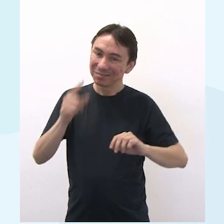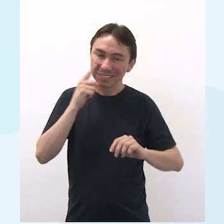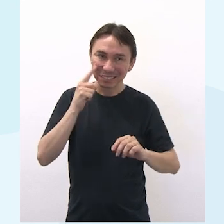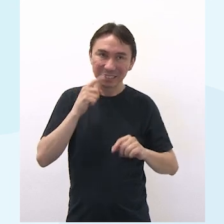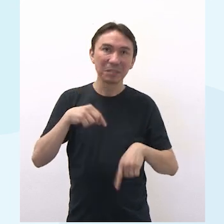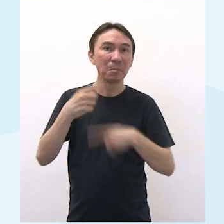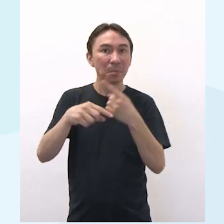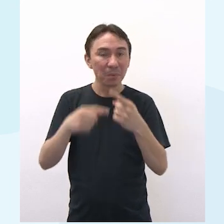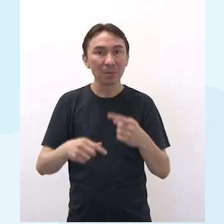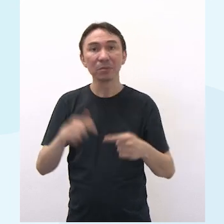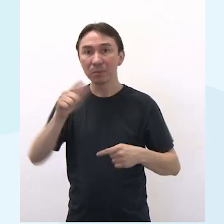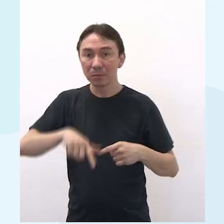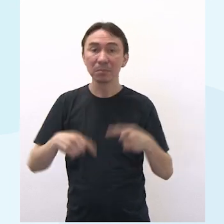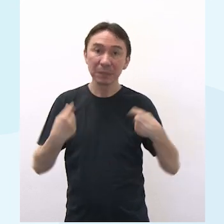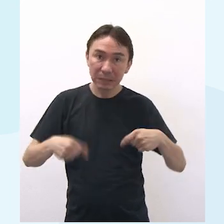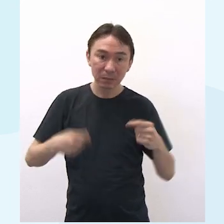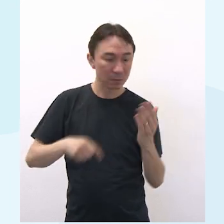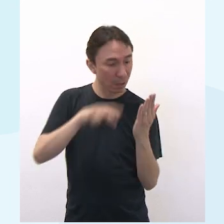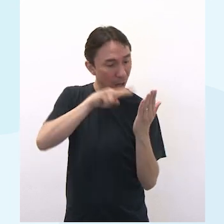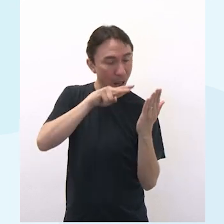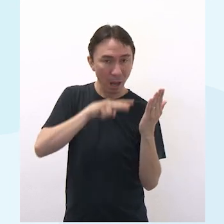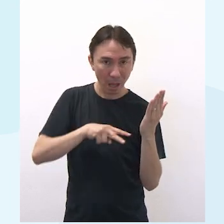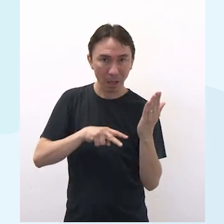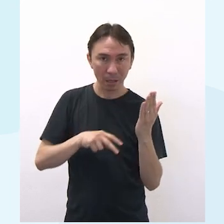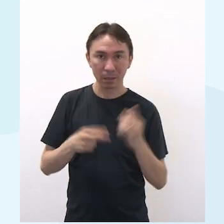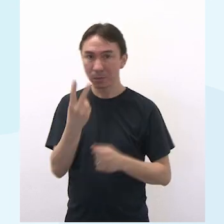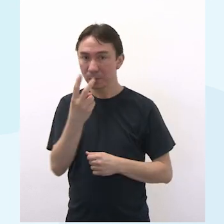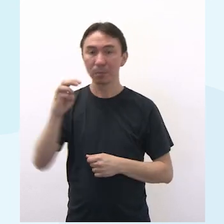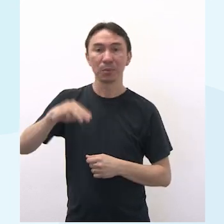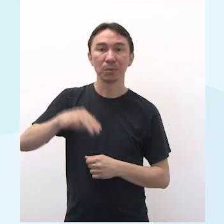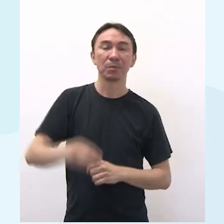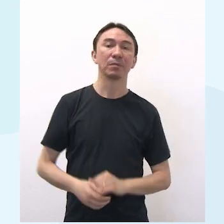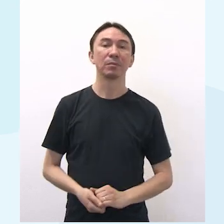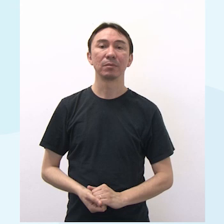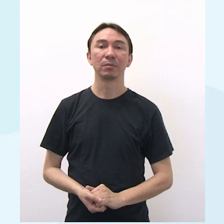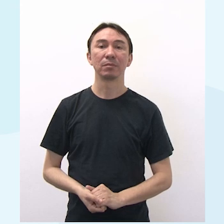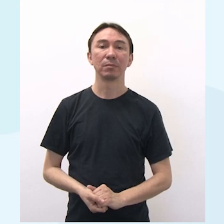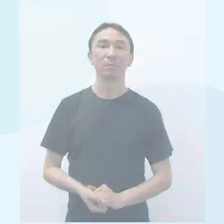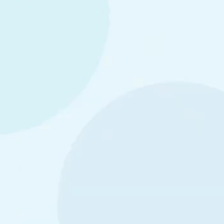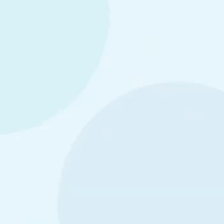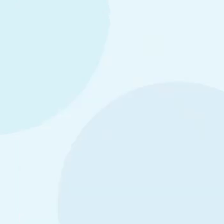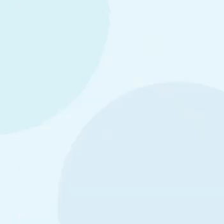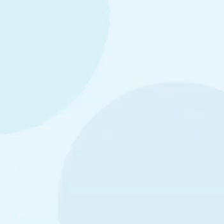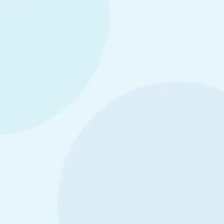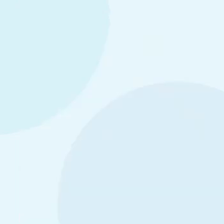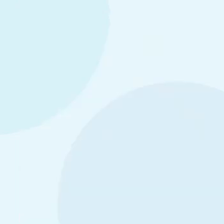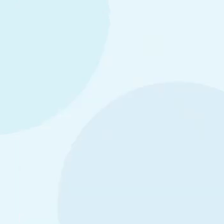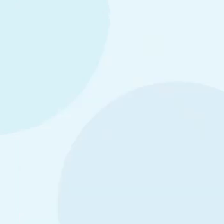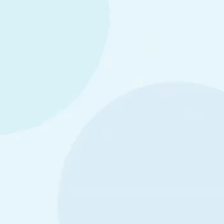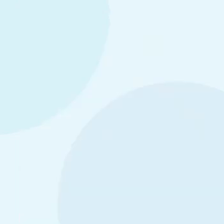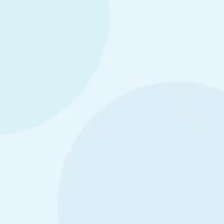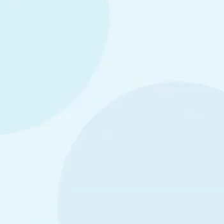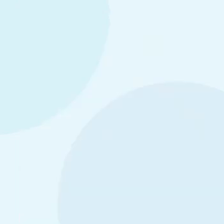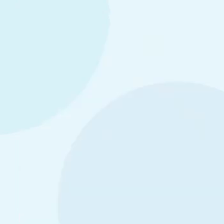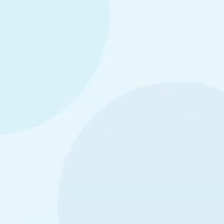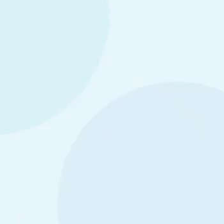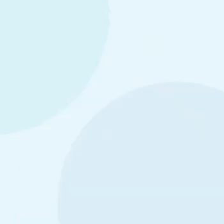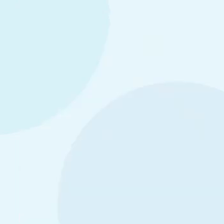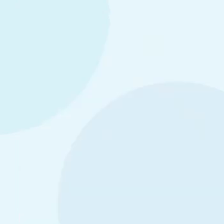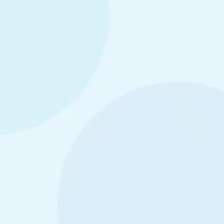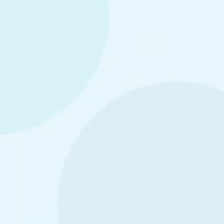momento necessário. 2 minutinhos. Né? Um, um.